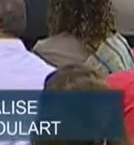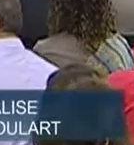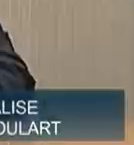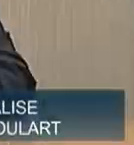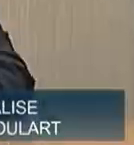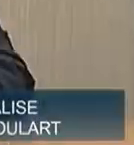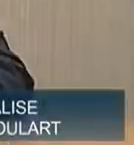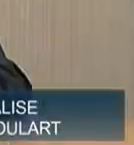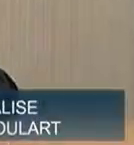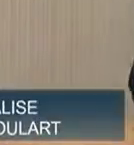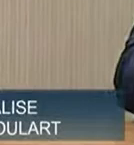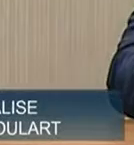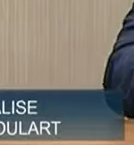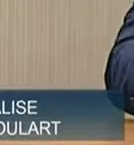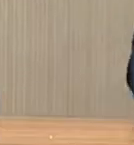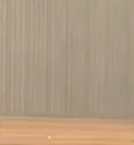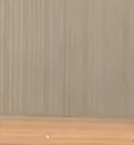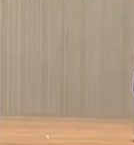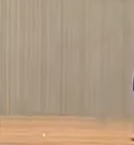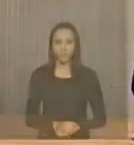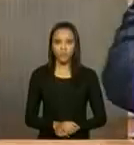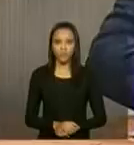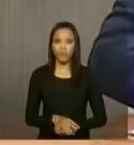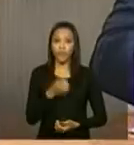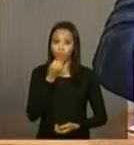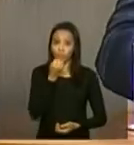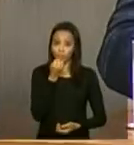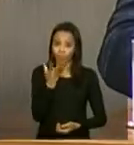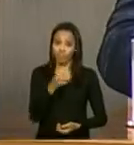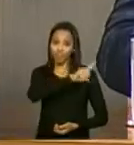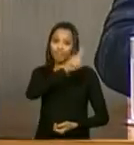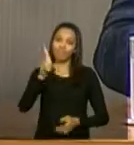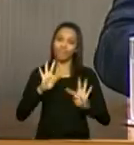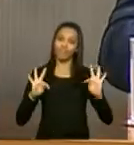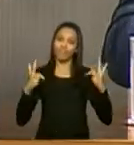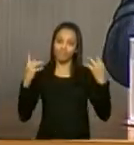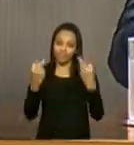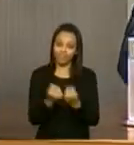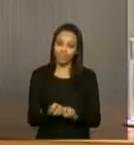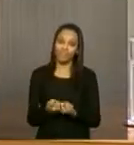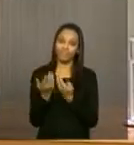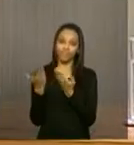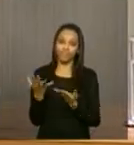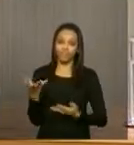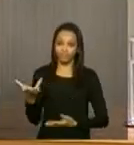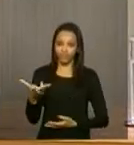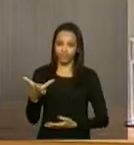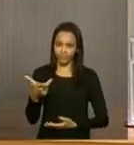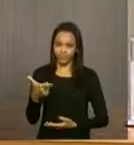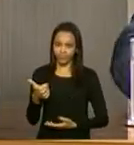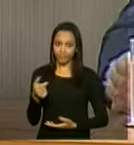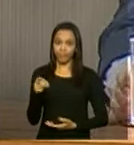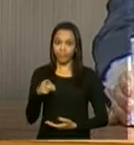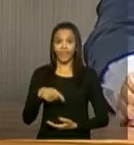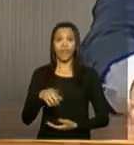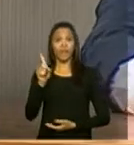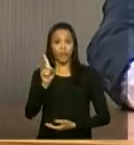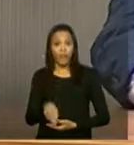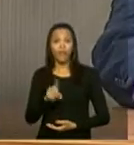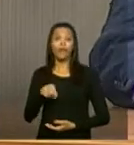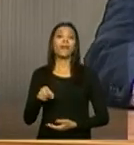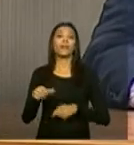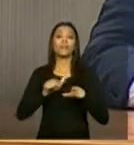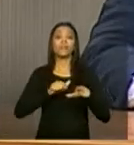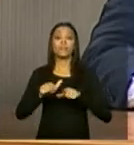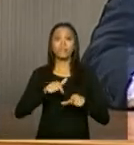é bom dia a todos presentes os ministro de estado chefe da secretaria de direitos humanos nem hesitei em